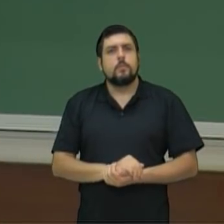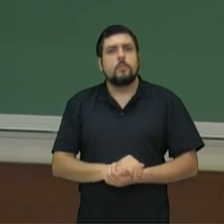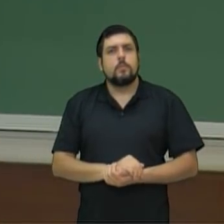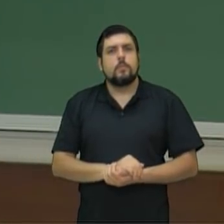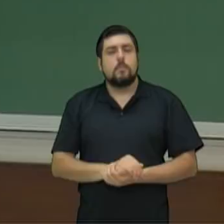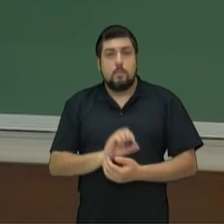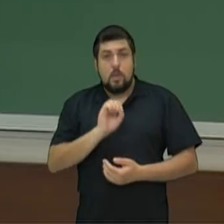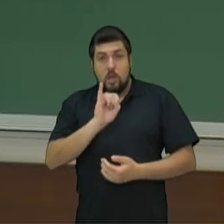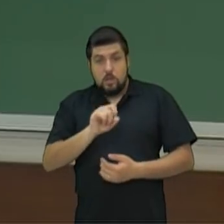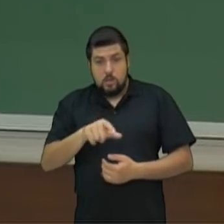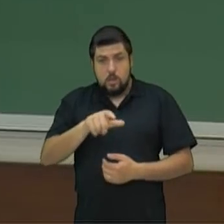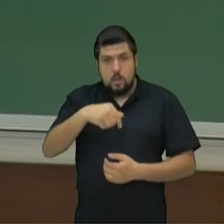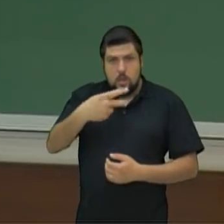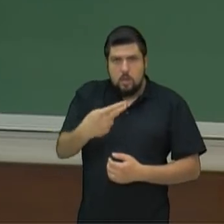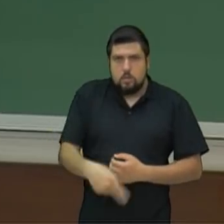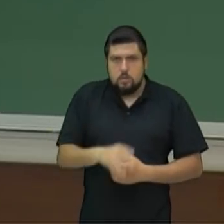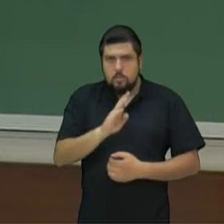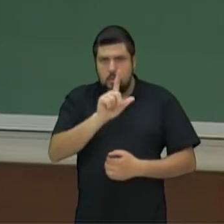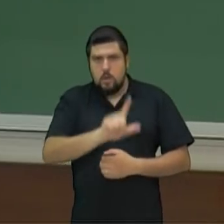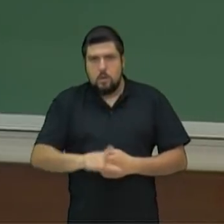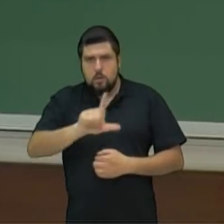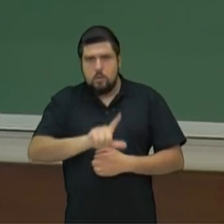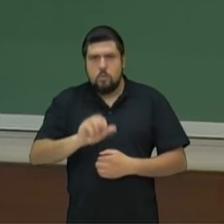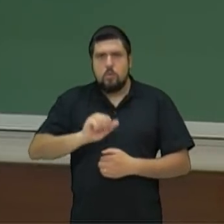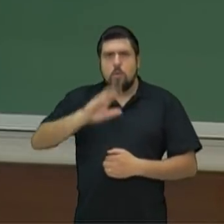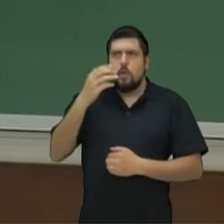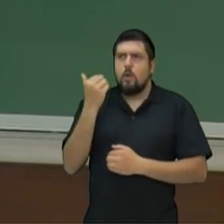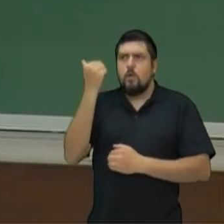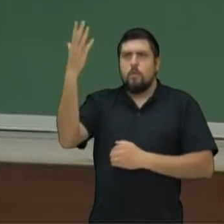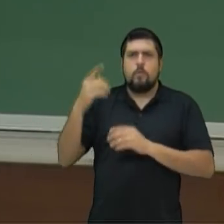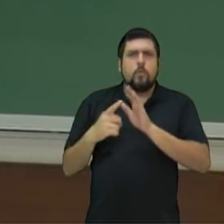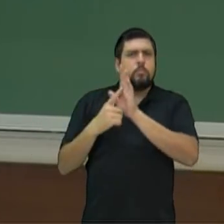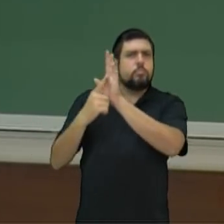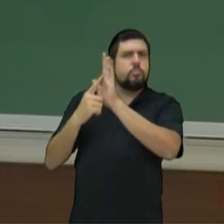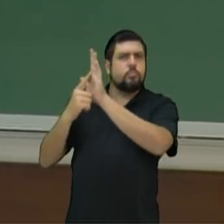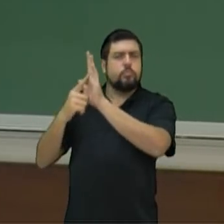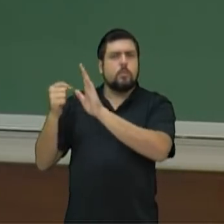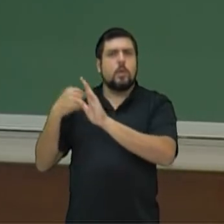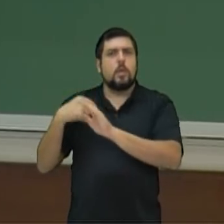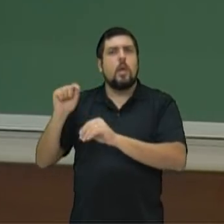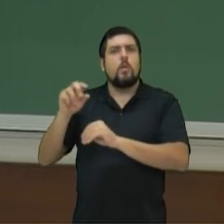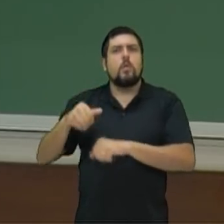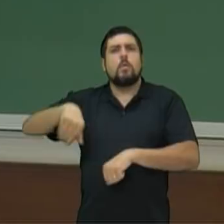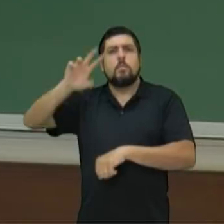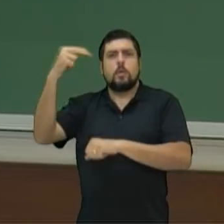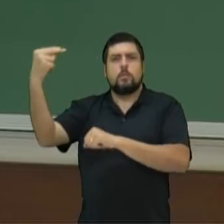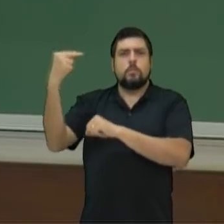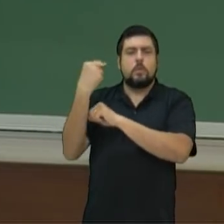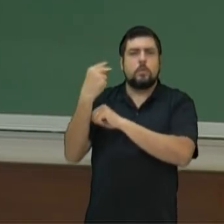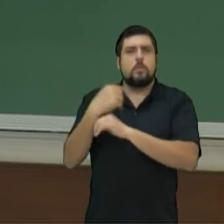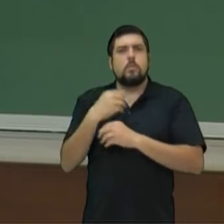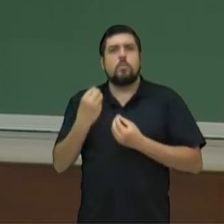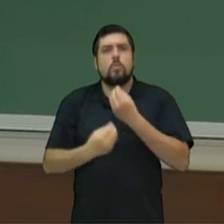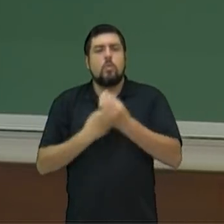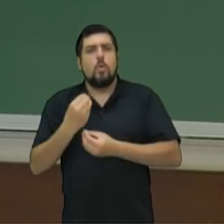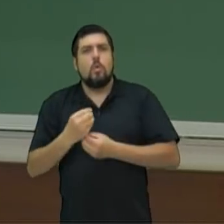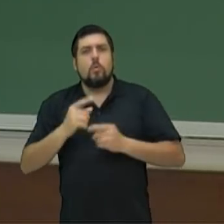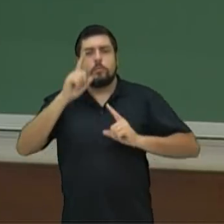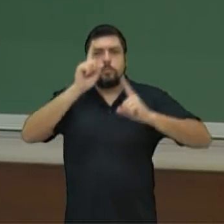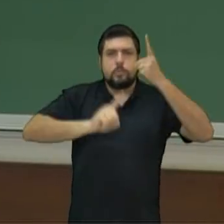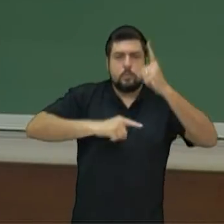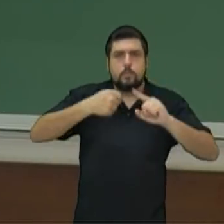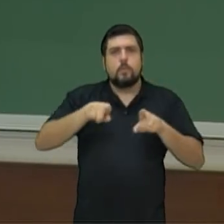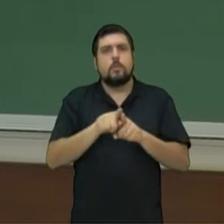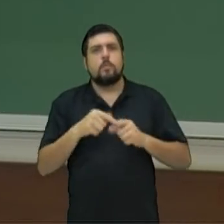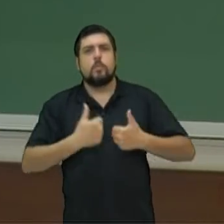nós tivéssemos nossa literatura mais publicada lá fora, no aspecto social, nós seríamos mais conhecidos, não só pelo carnaval e futebol.